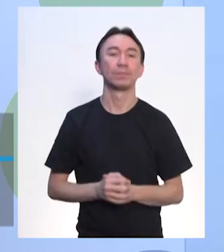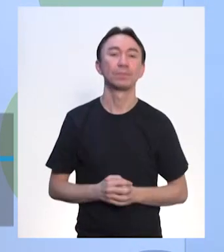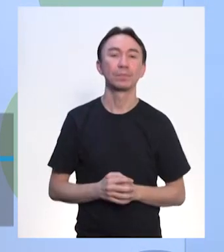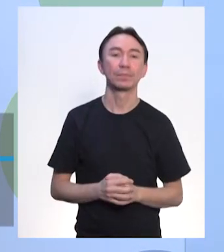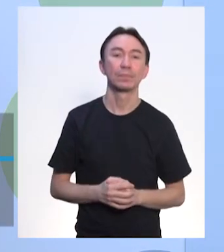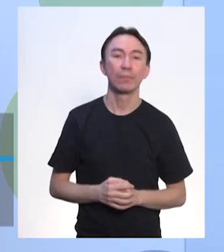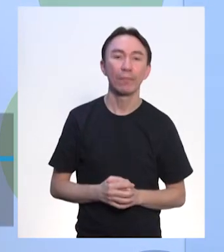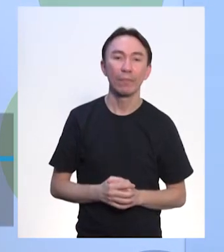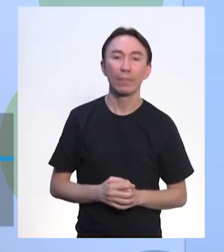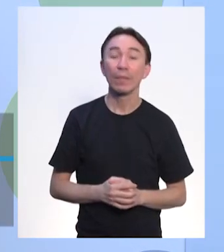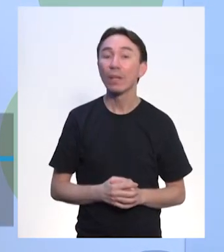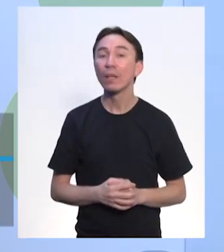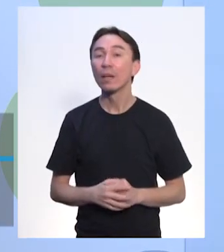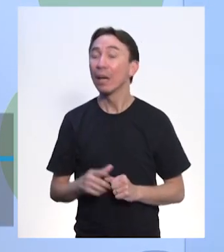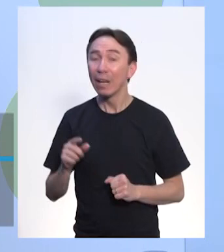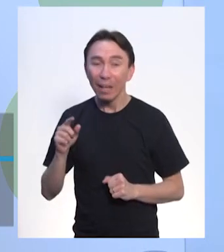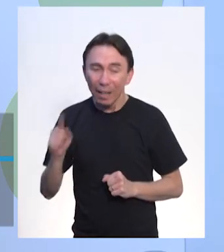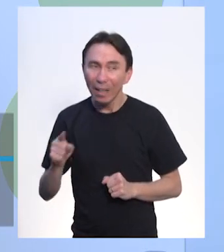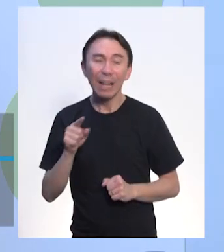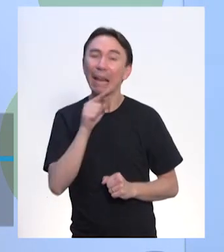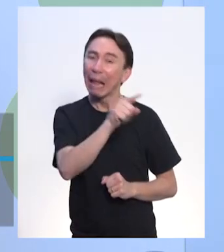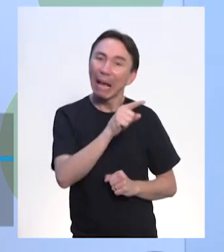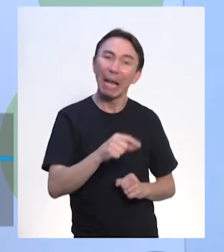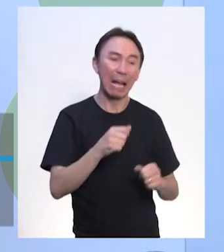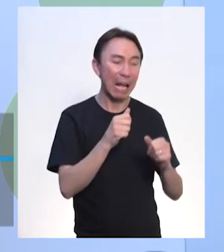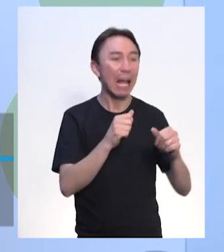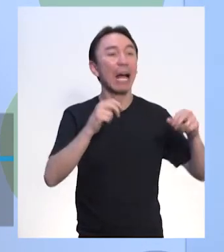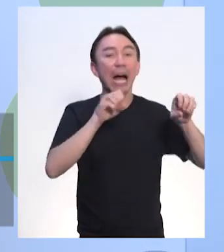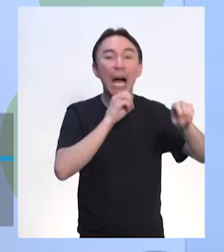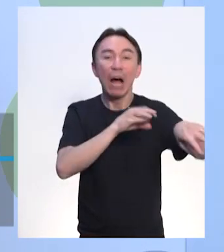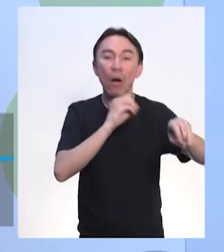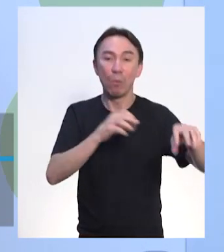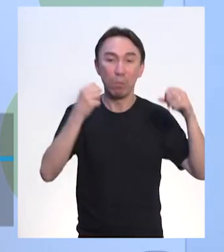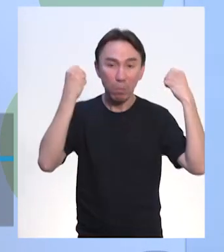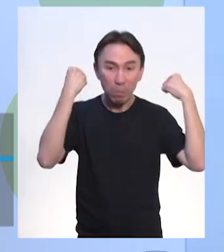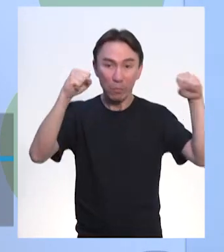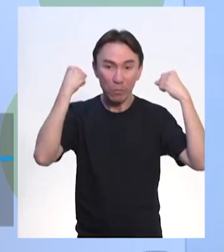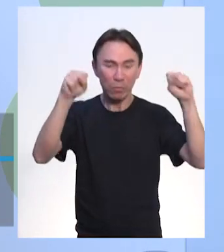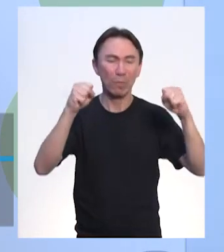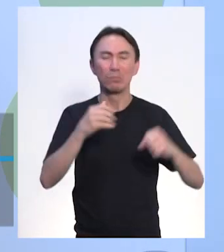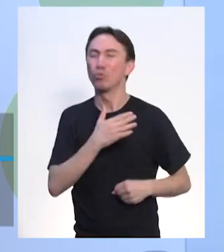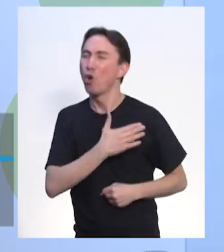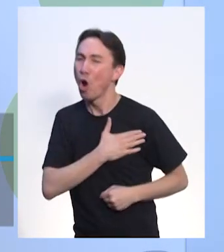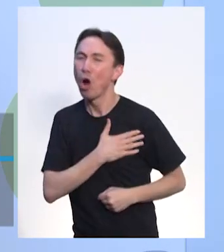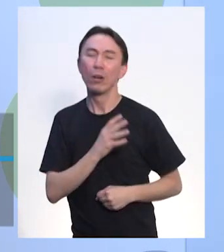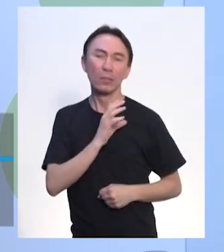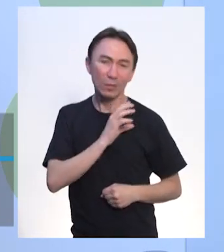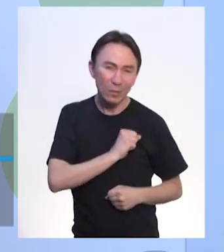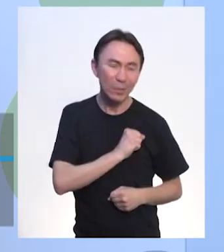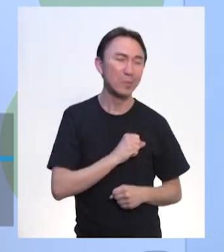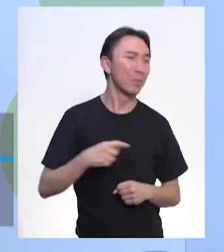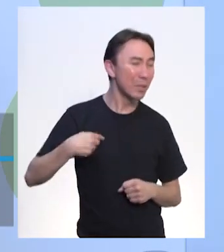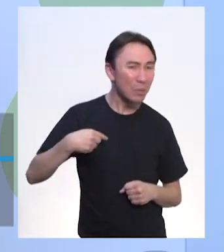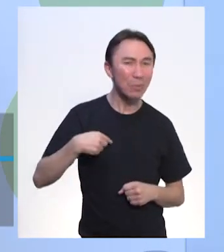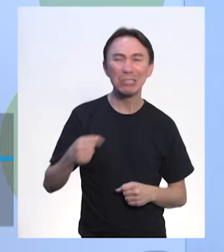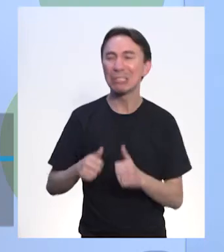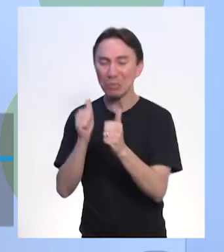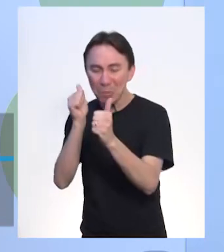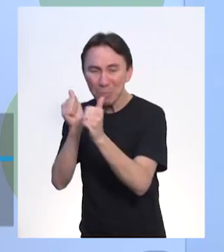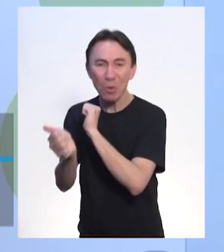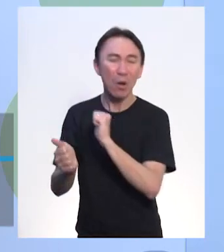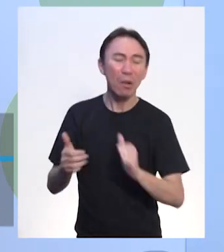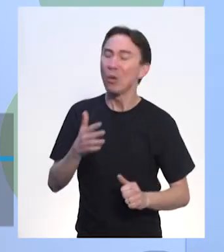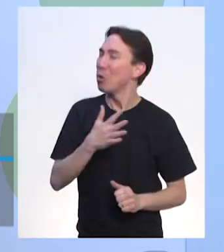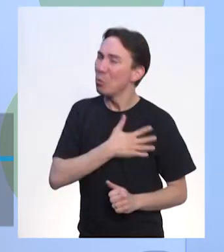ó. Queria falar que eu amo as aulas de educação física de vocês. Nunca gostei muito de praticar esporte, mas amo a aula